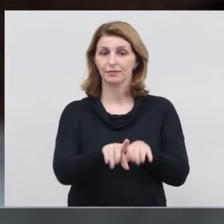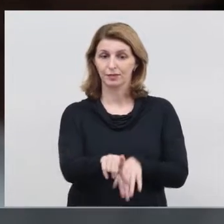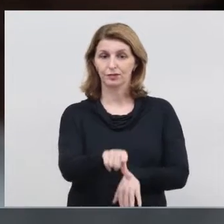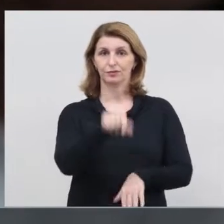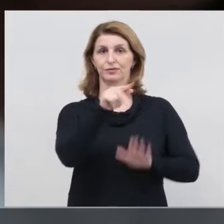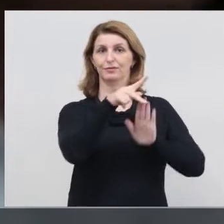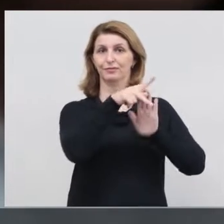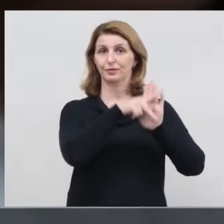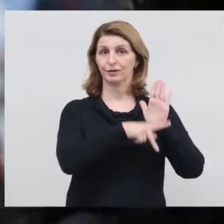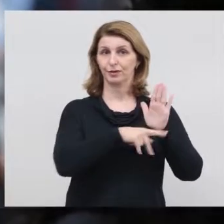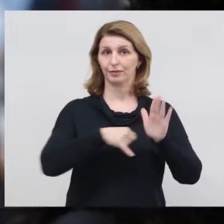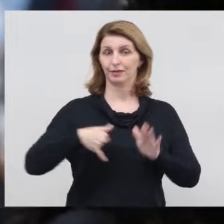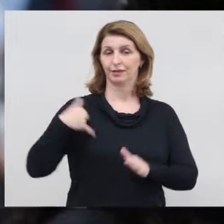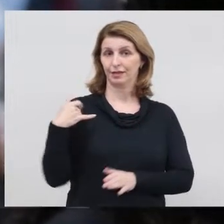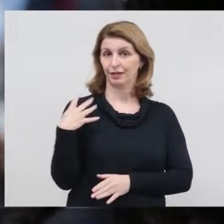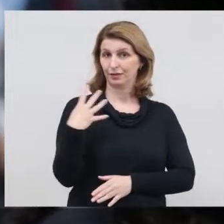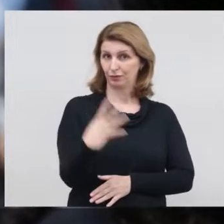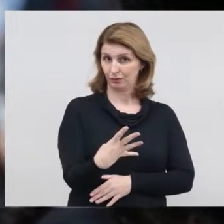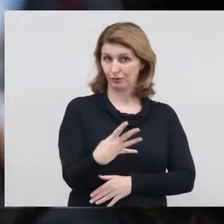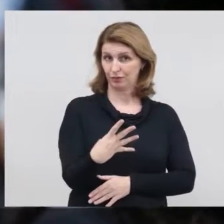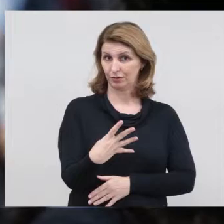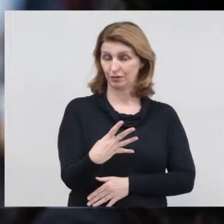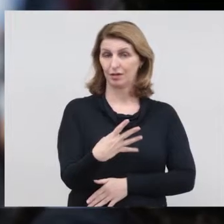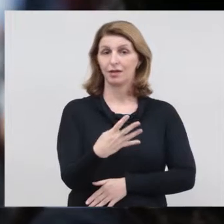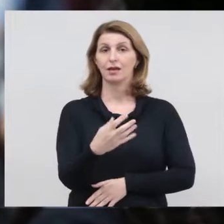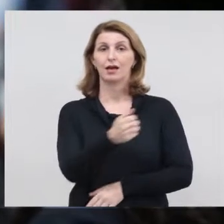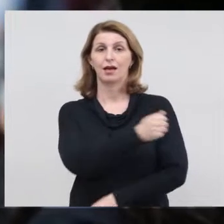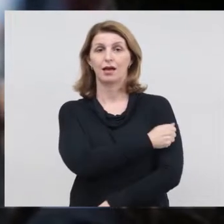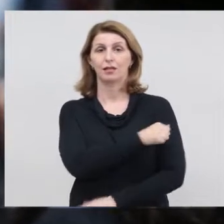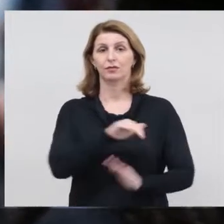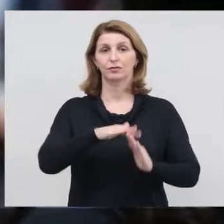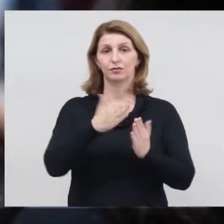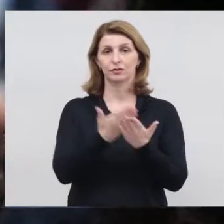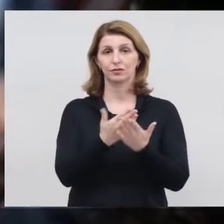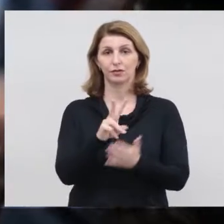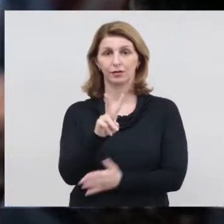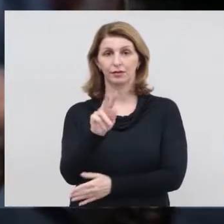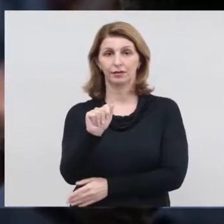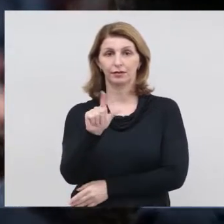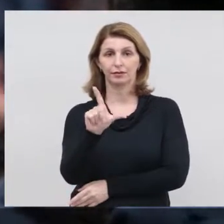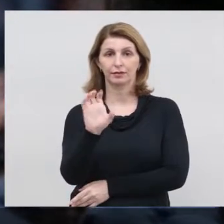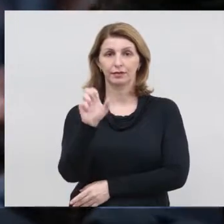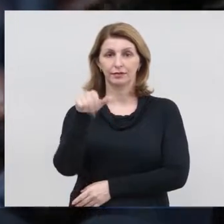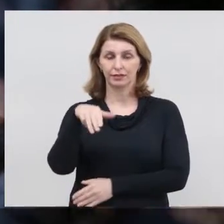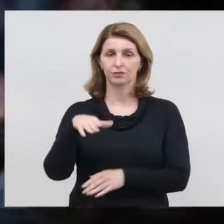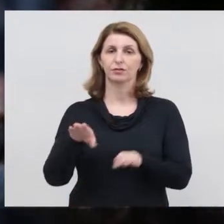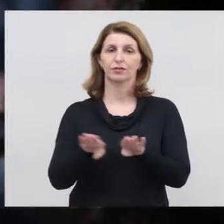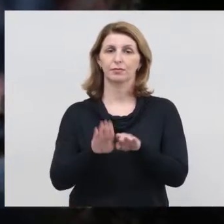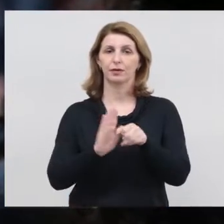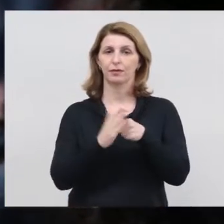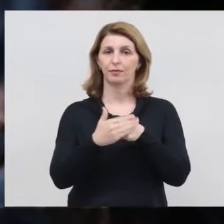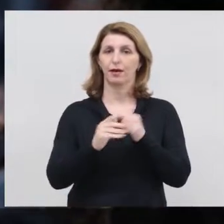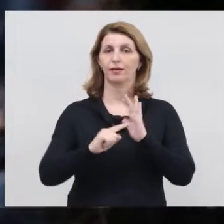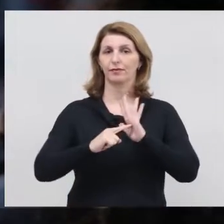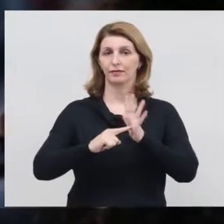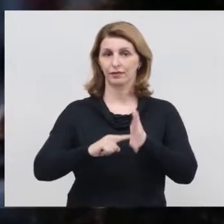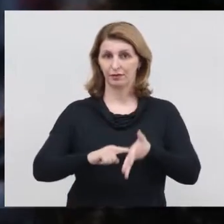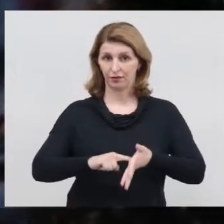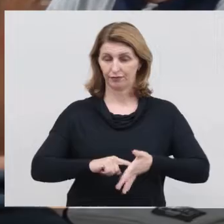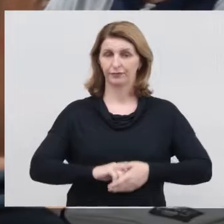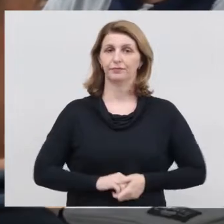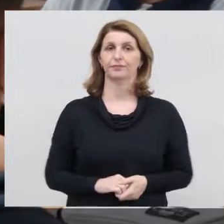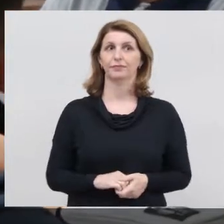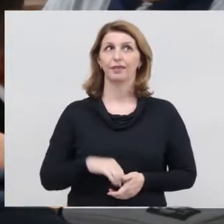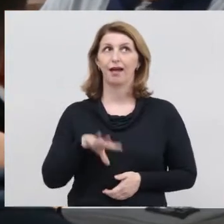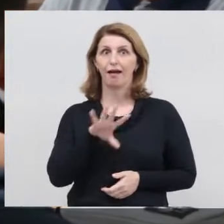foi um dos contemplados no programa ele tem 14 anos de idade e é aluno da Escola Municipal Valentim João da Rocha também no bairro